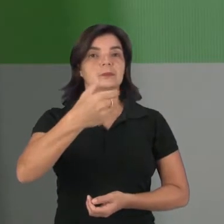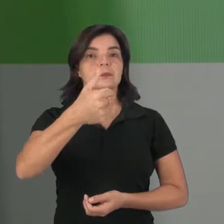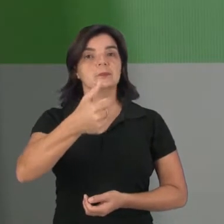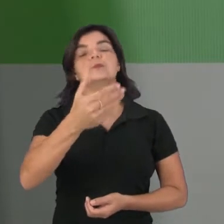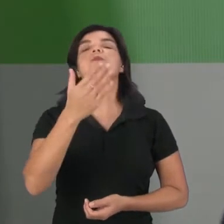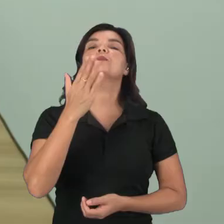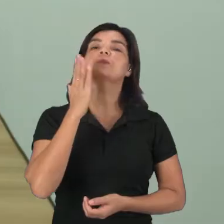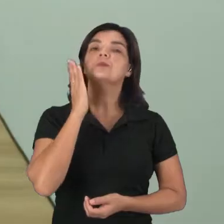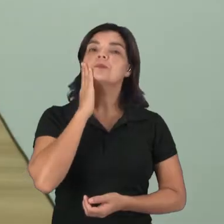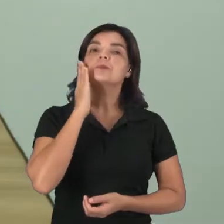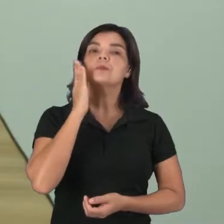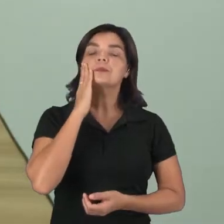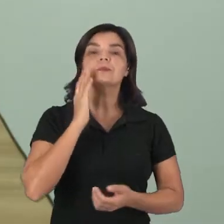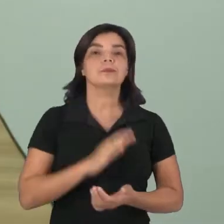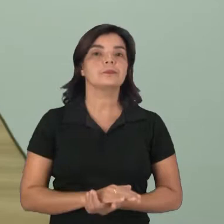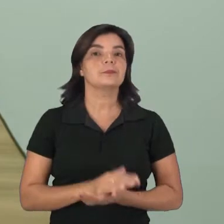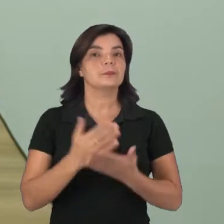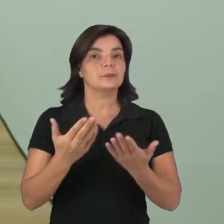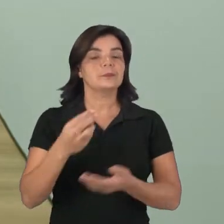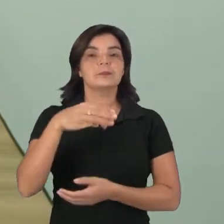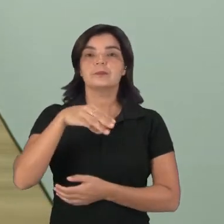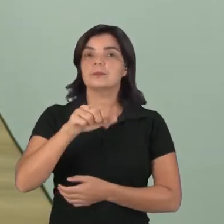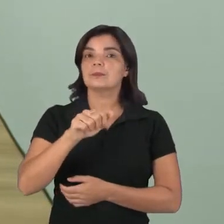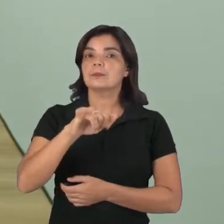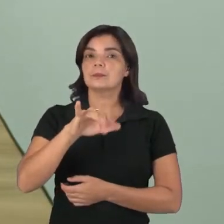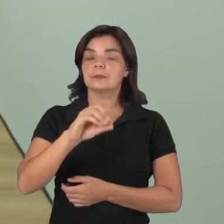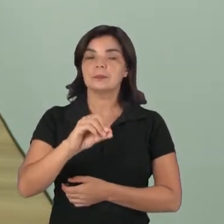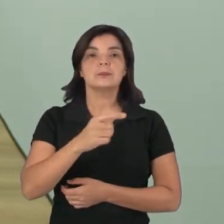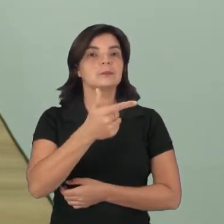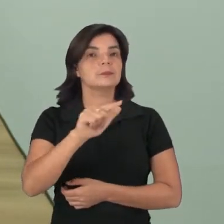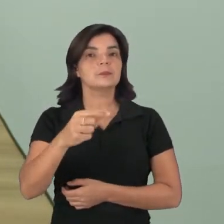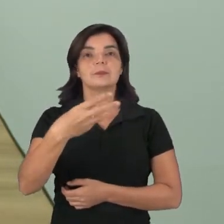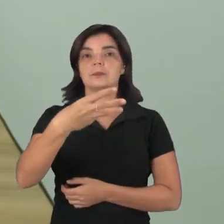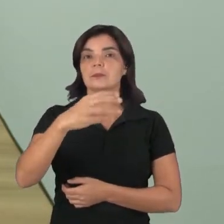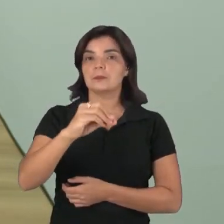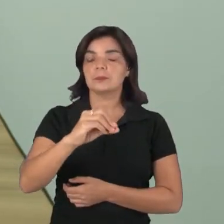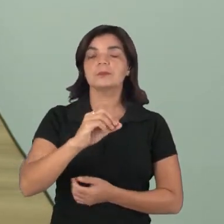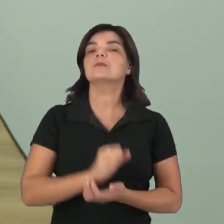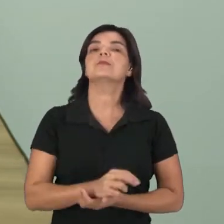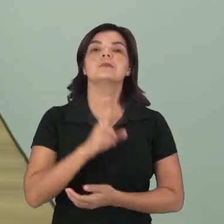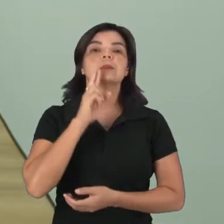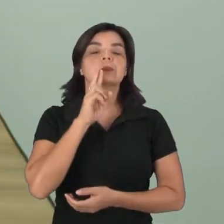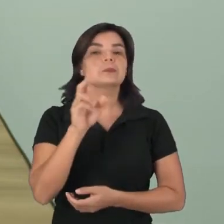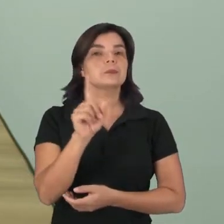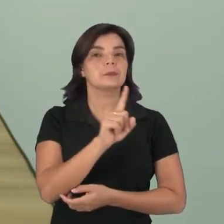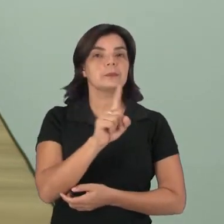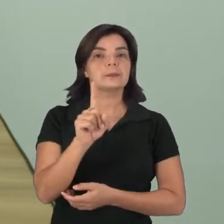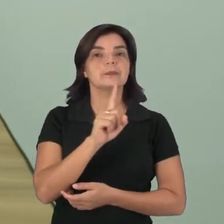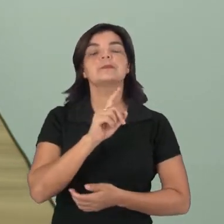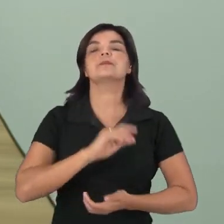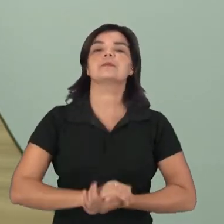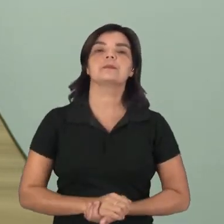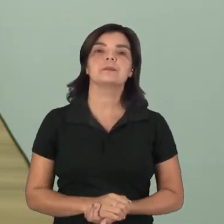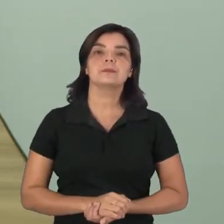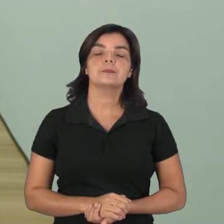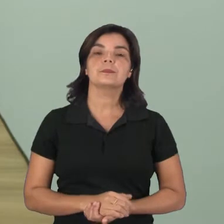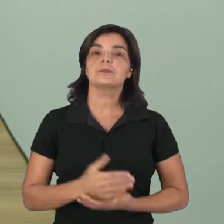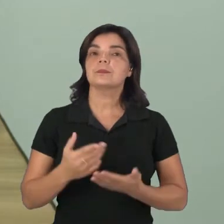dias muito bem então Maio não tem 30 dias a resposta é não